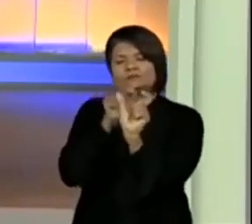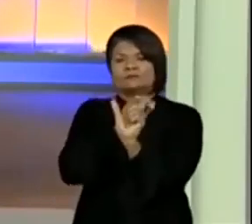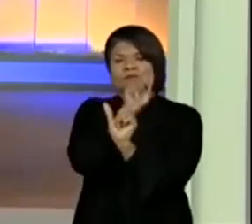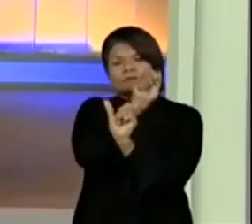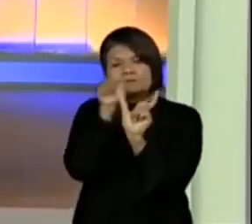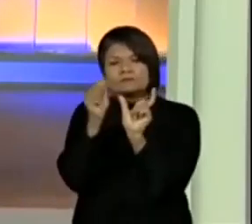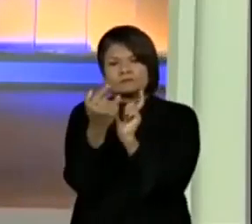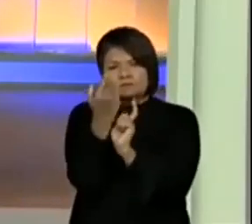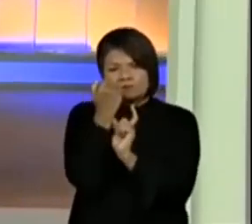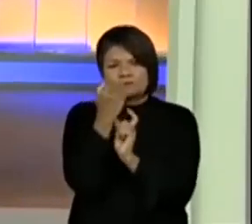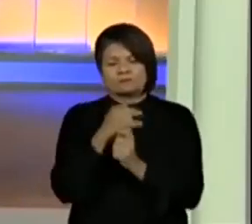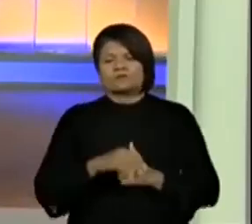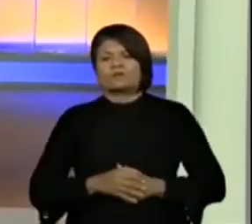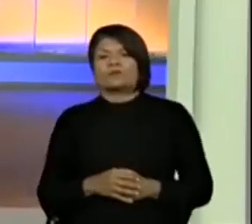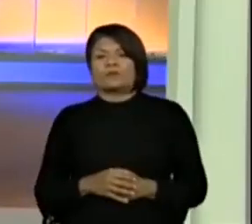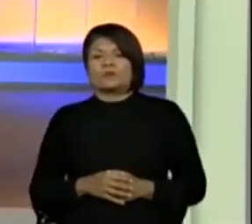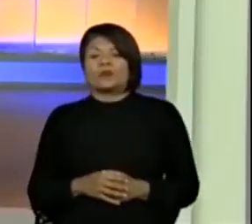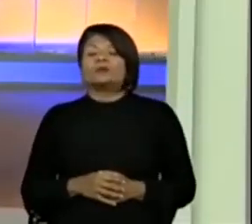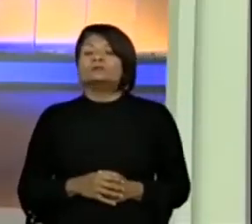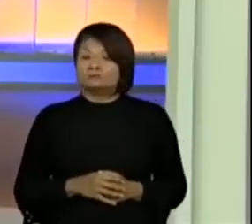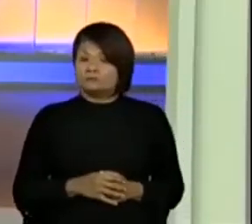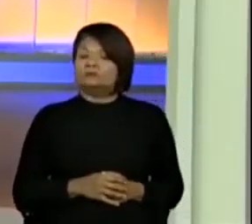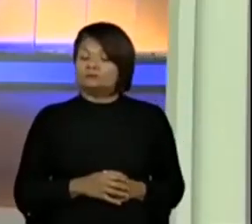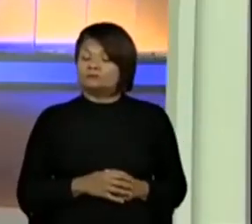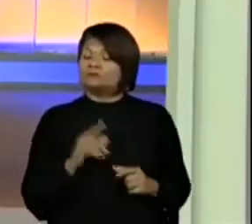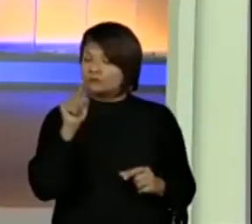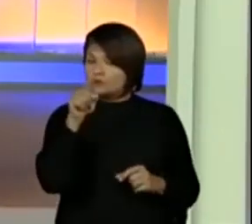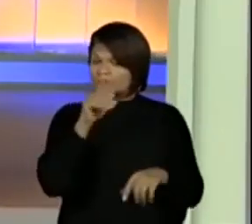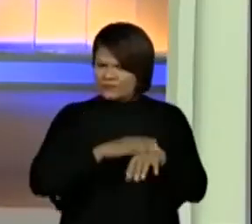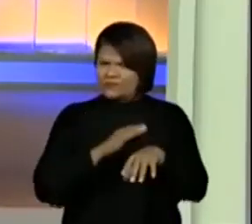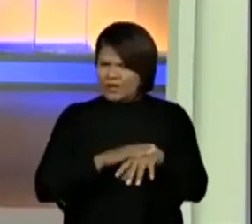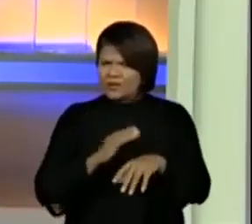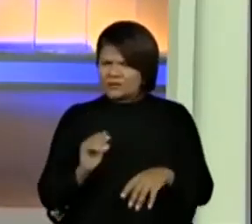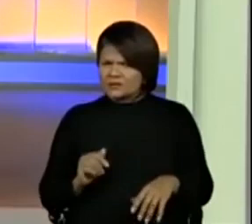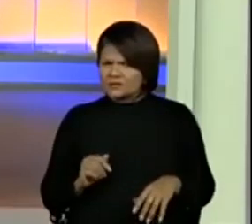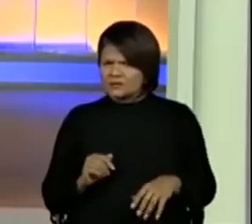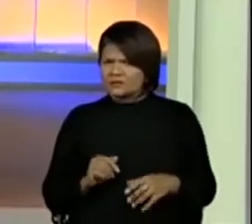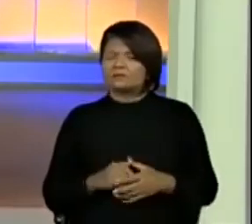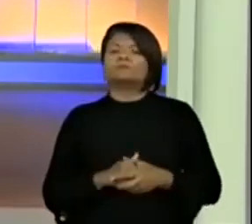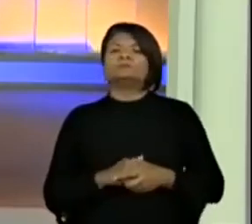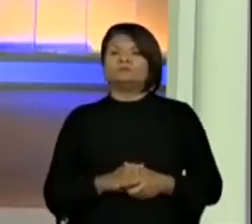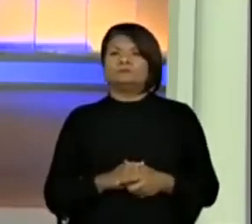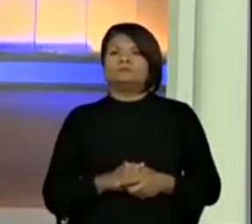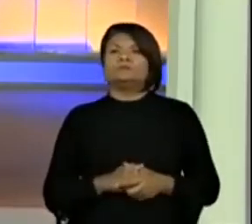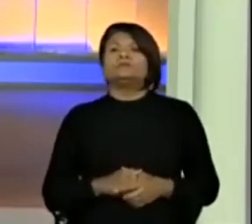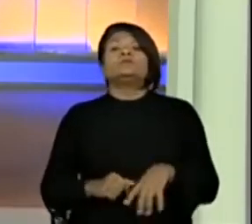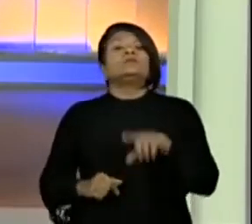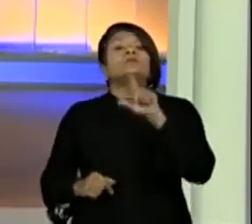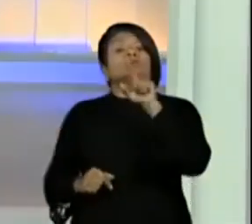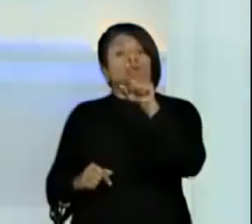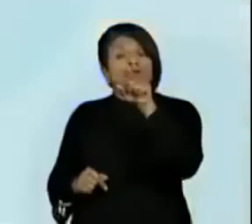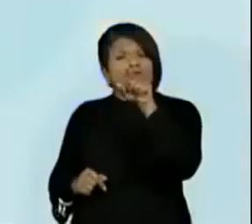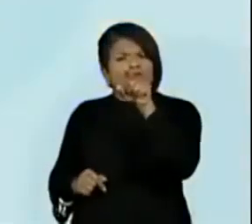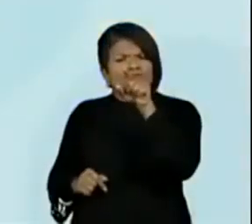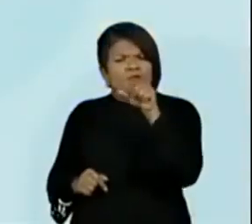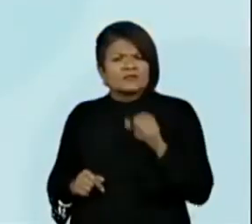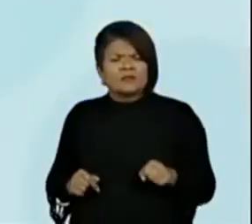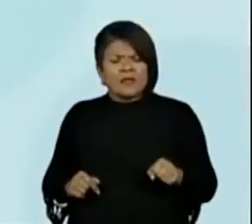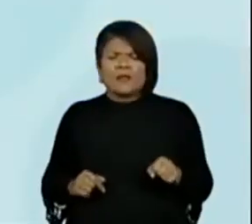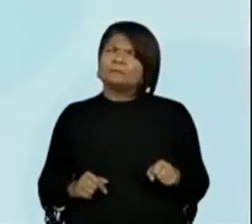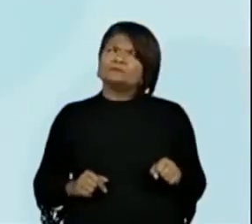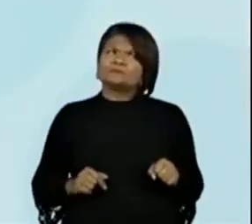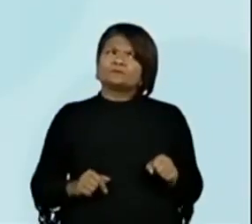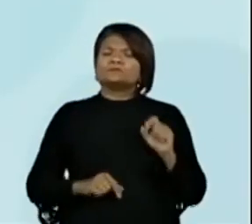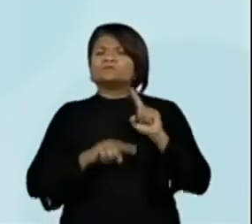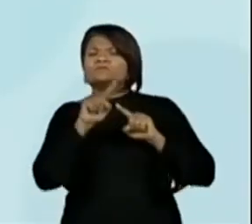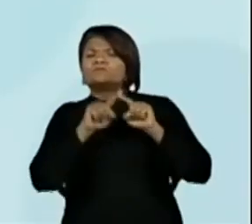marca-texto, né? Dar um destaque para a palavra. Sublinhar é fazer um risquinho embaixo. Você utiliza recursos como, por